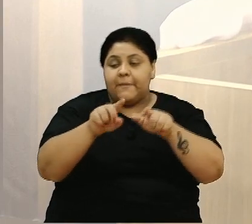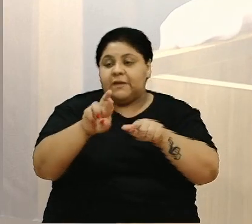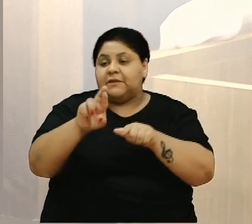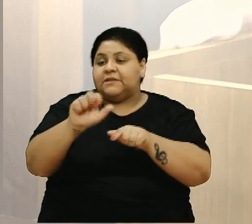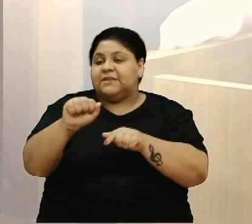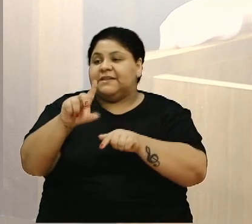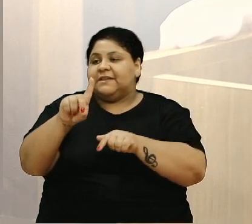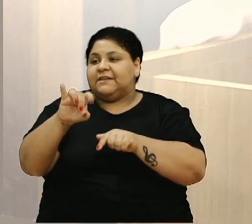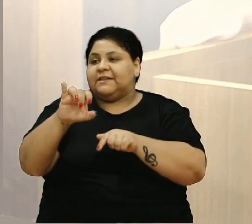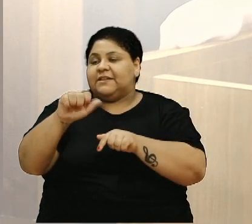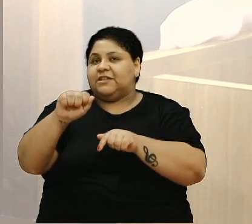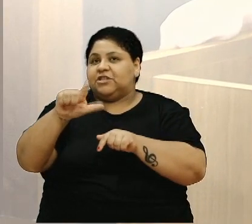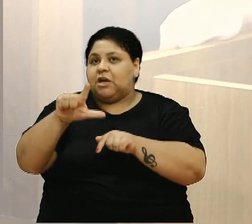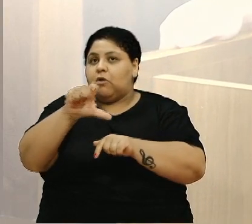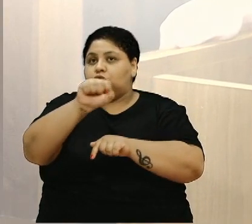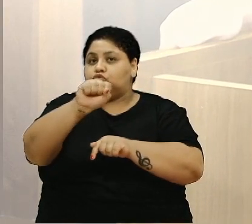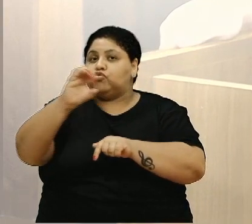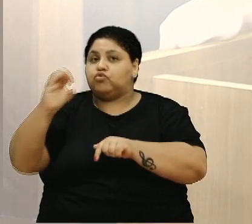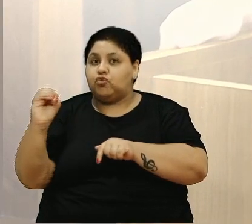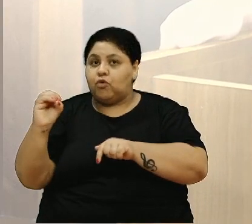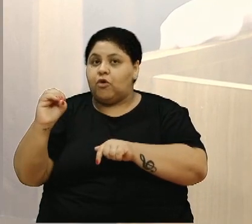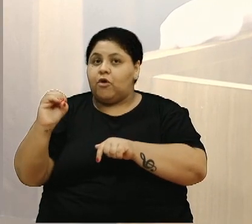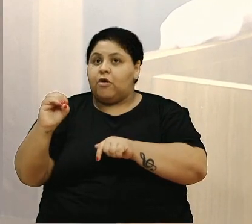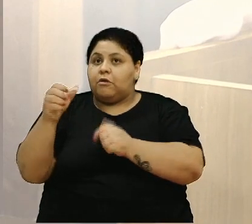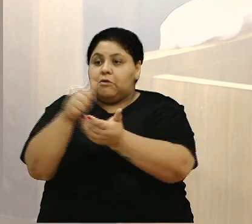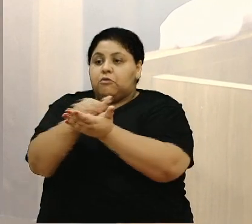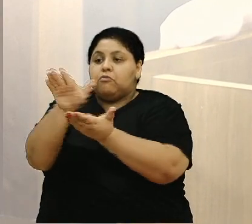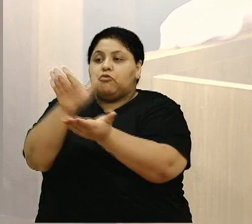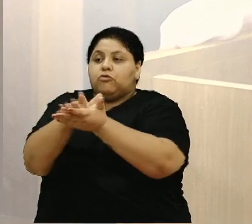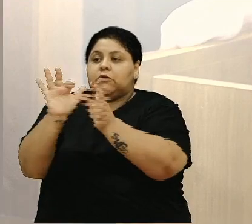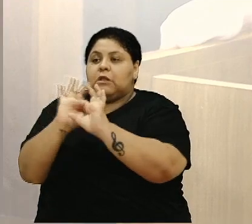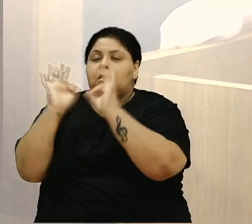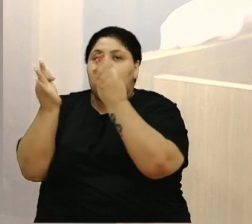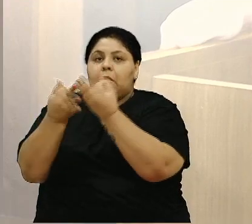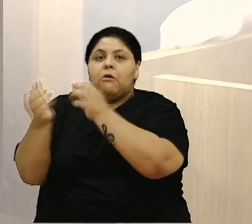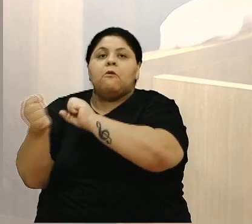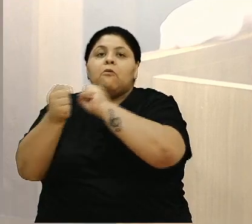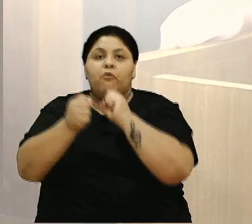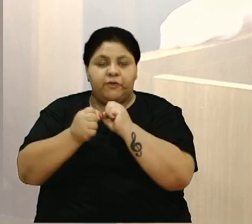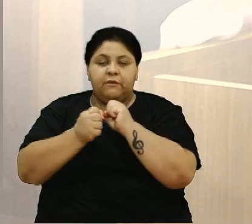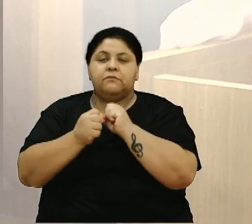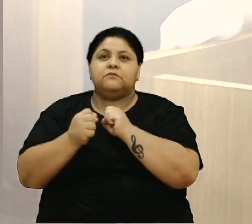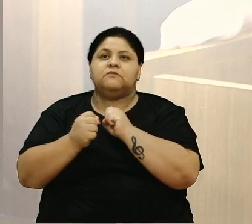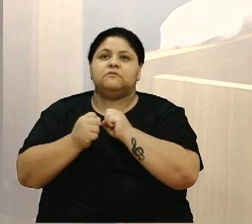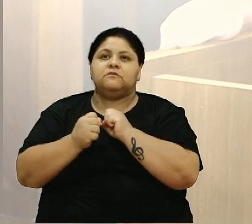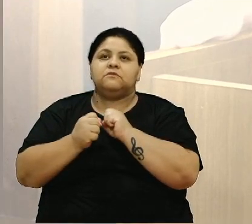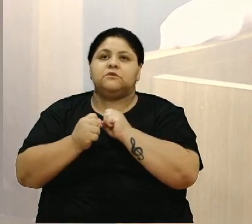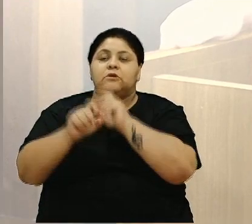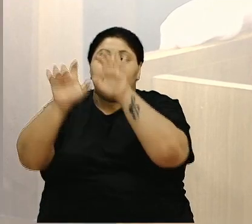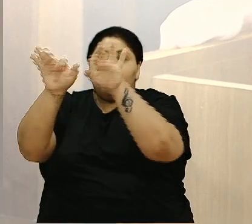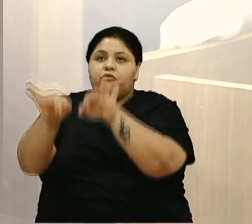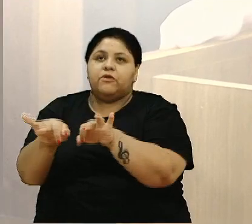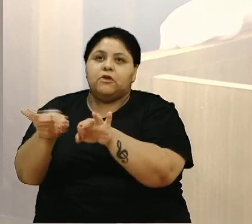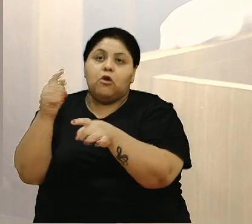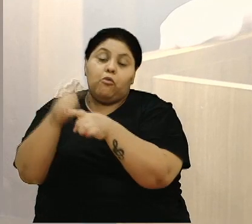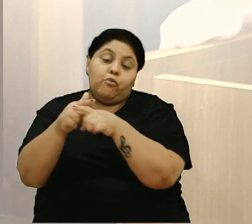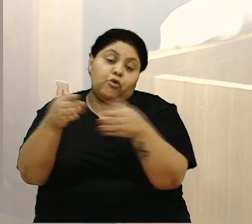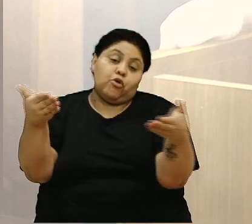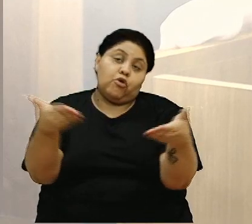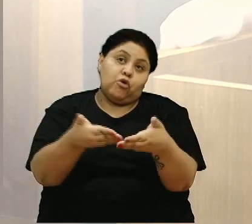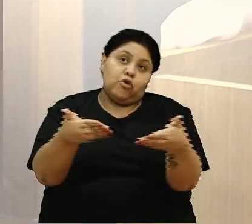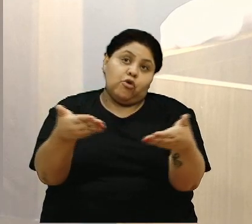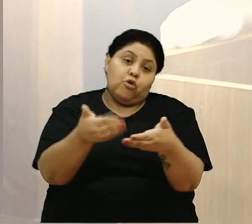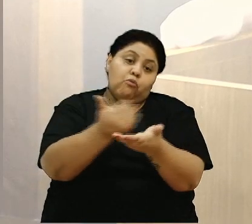agora sendo indenizada essas famílias, e nós podemos assim, concluí-la, porque hoje ela